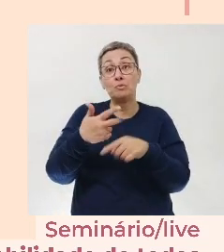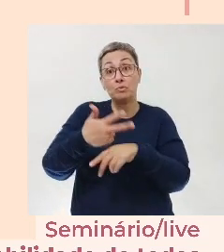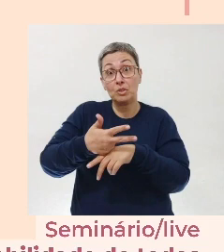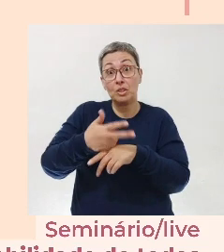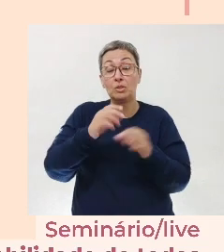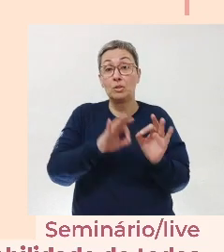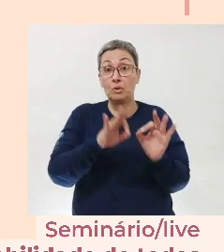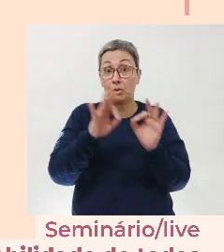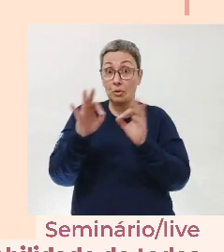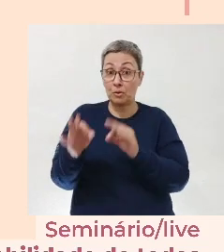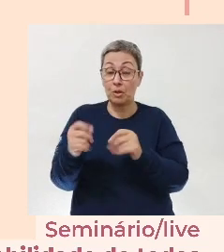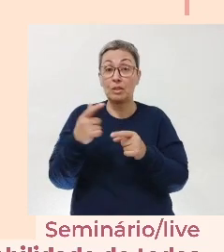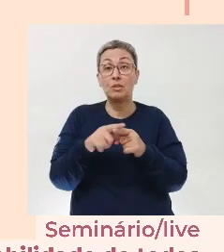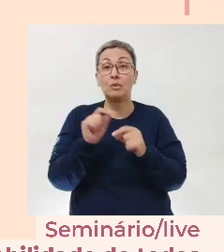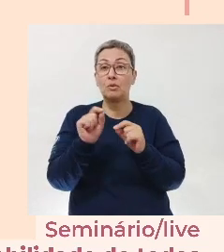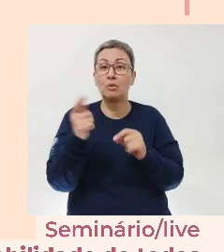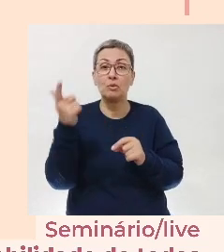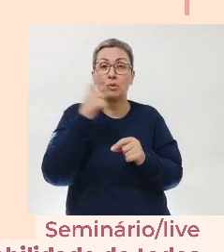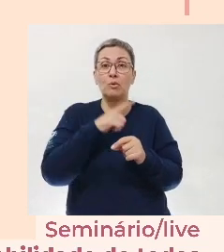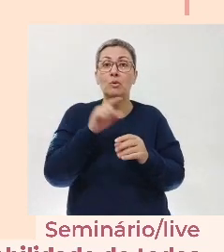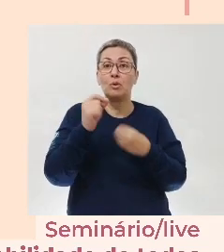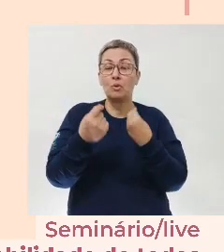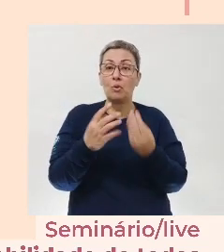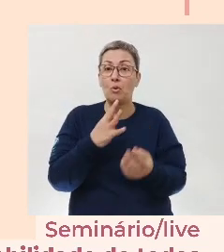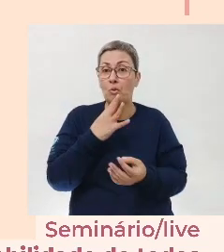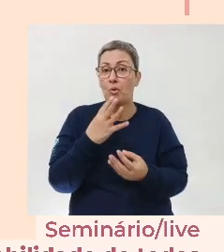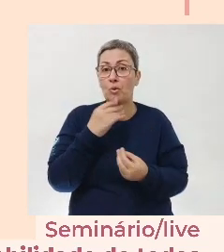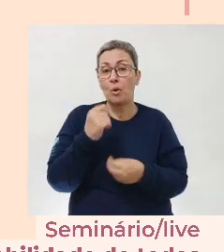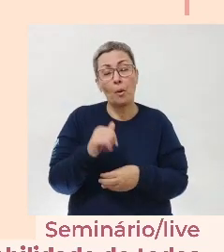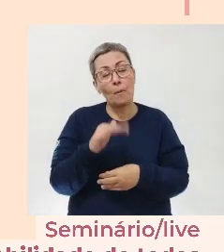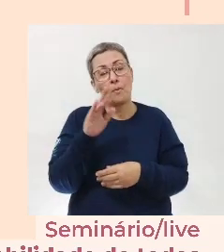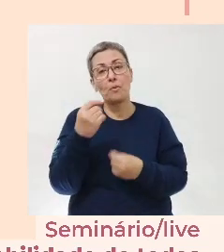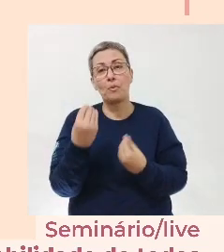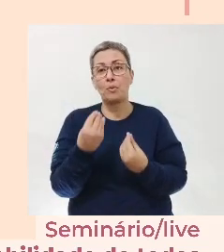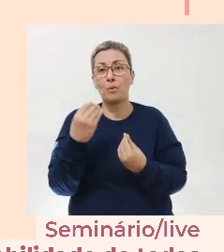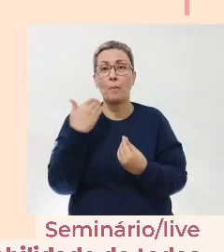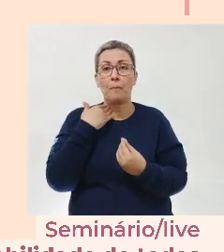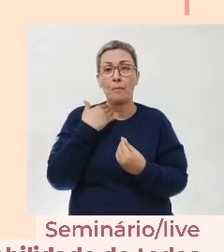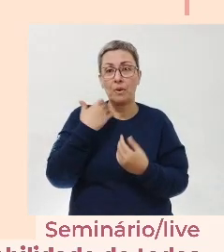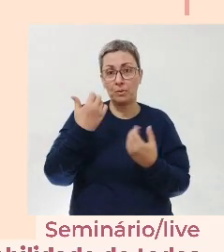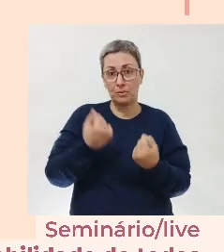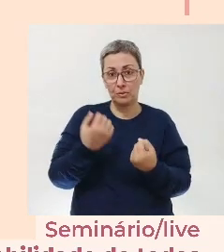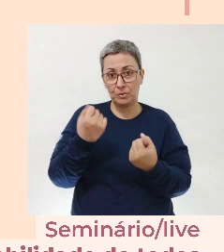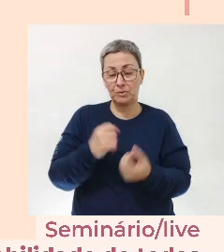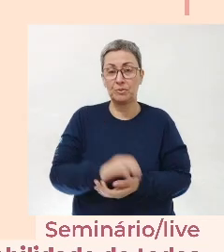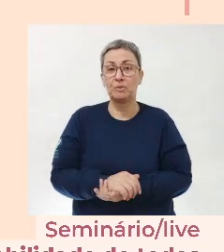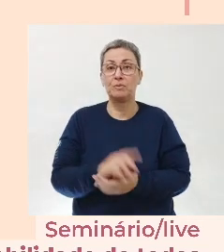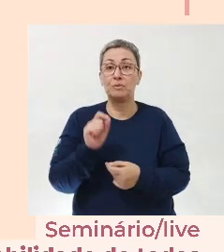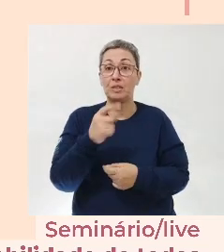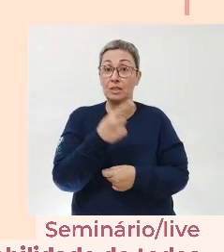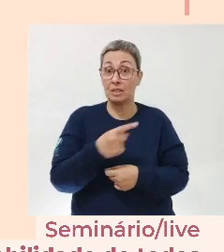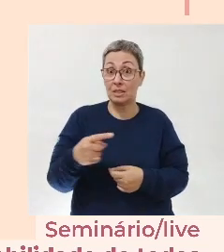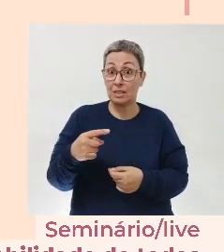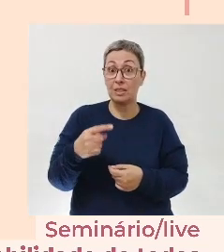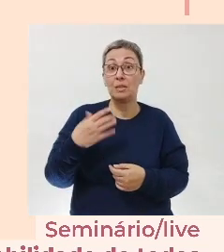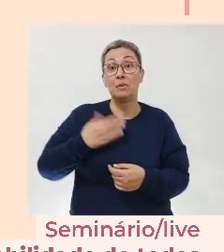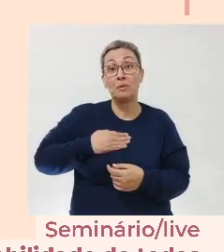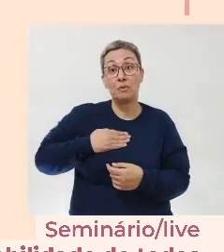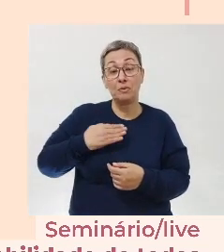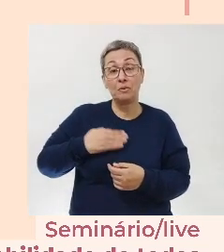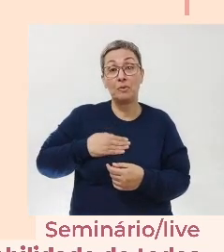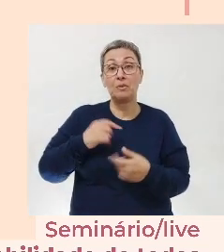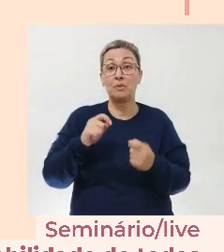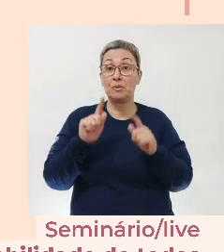a nossa apresentação colocando um vídeo que foi feito da pasteurização. Aí vocês também conseguirão conhecer ainda mais o banco